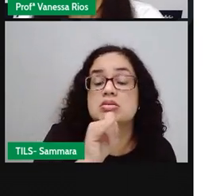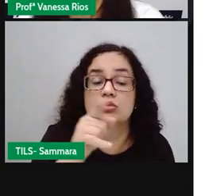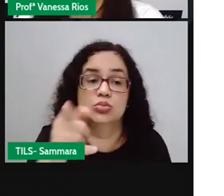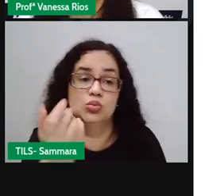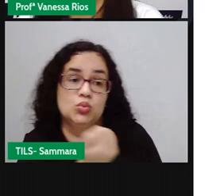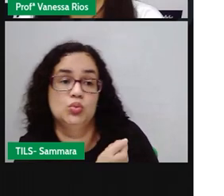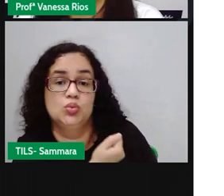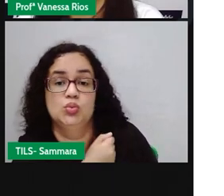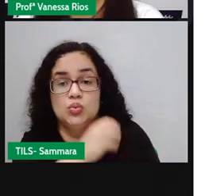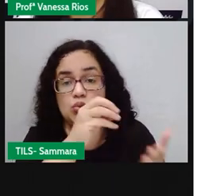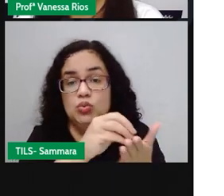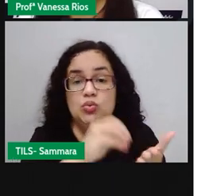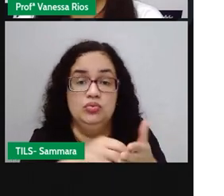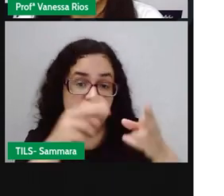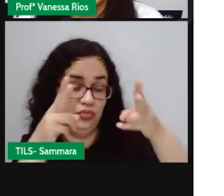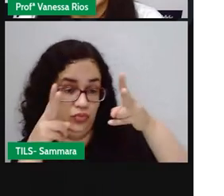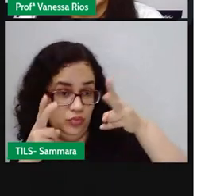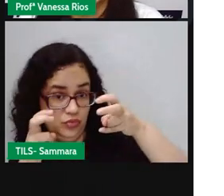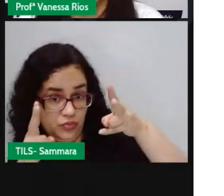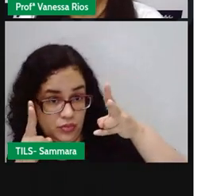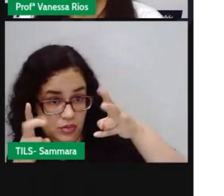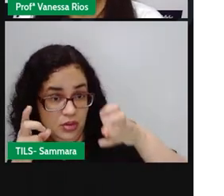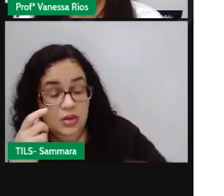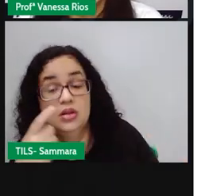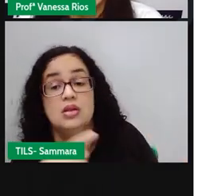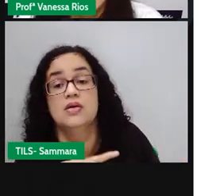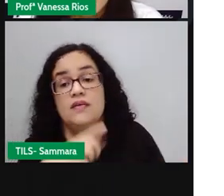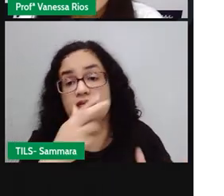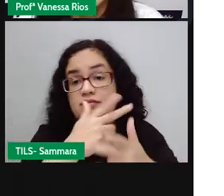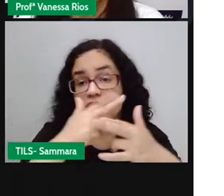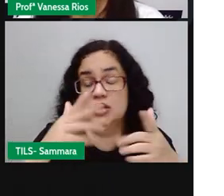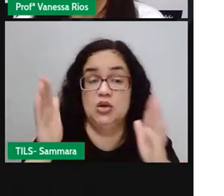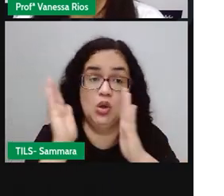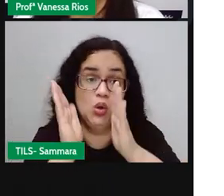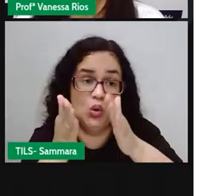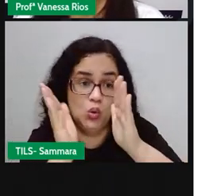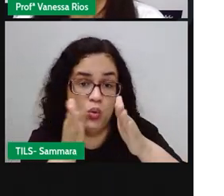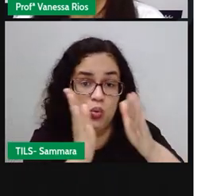dos dominós para a gente observar, né, que existem aí uma ordem